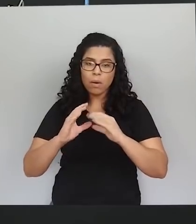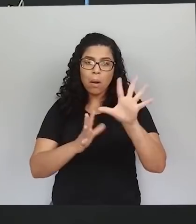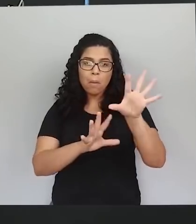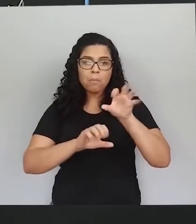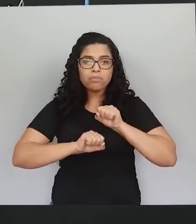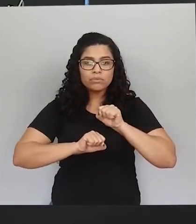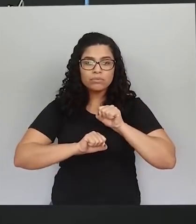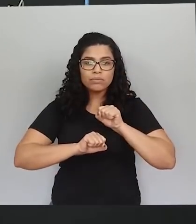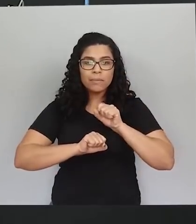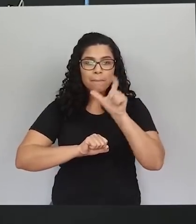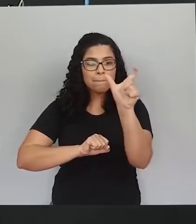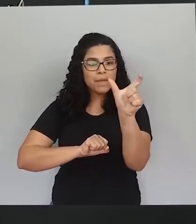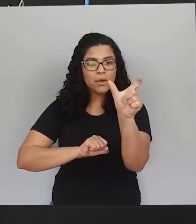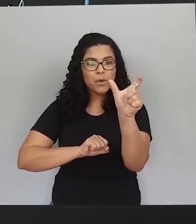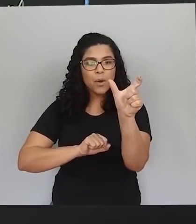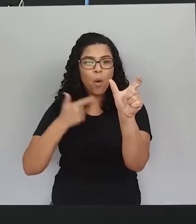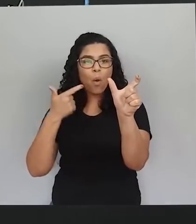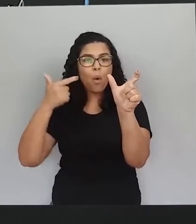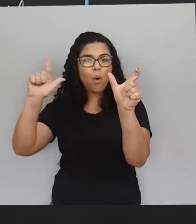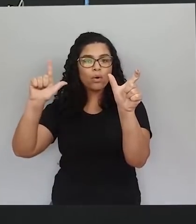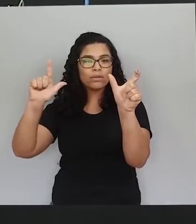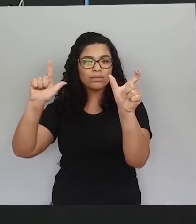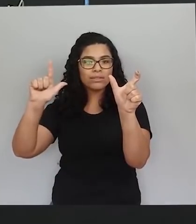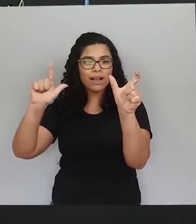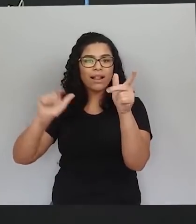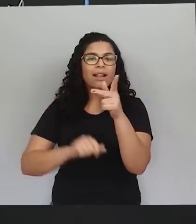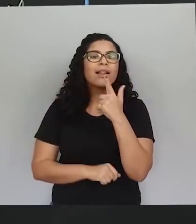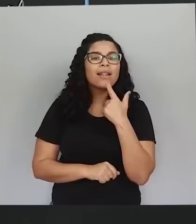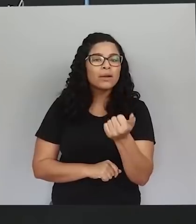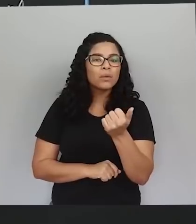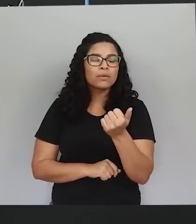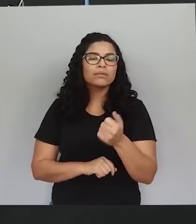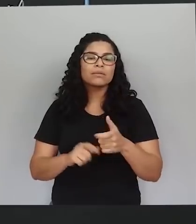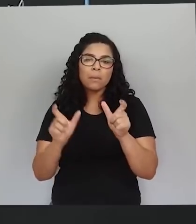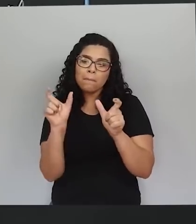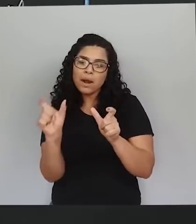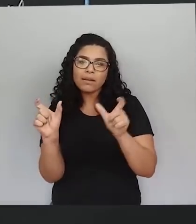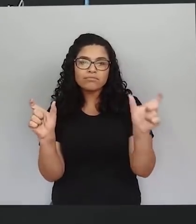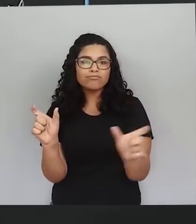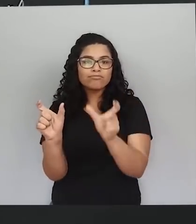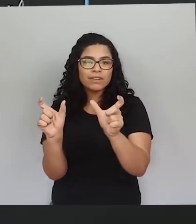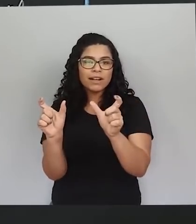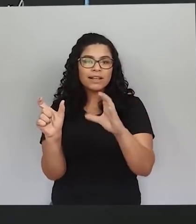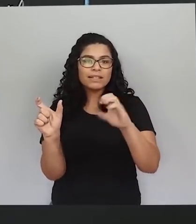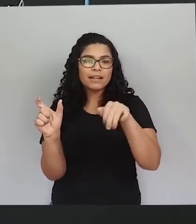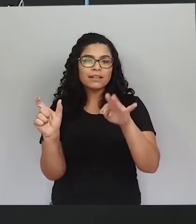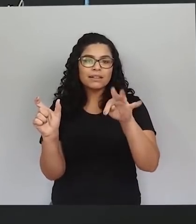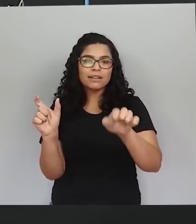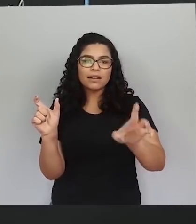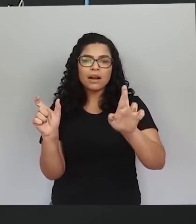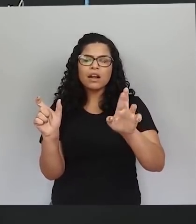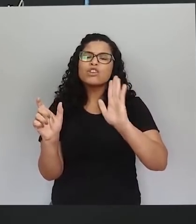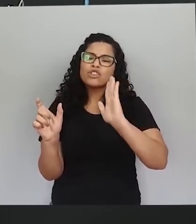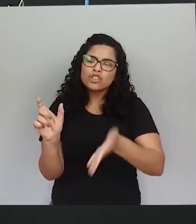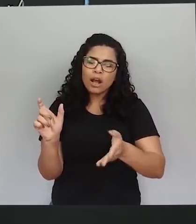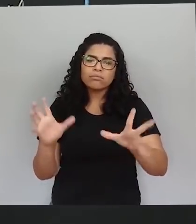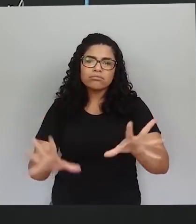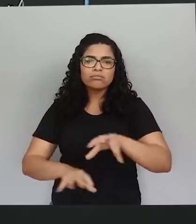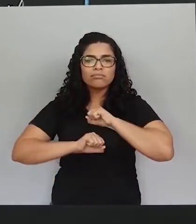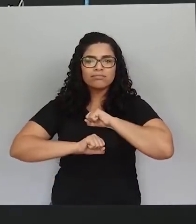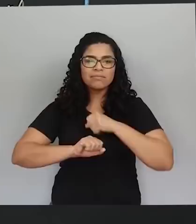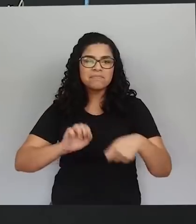seu peso corpóreo e a quantidade de água que você precisa ingerir por dia. Será que